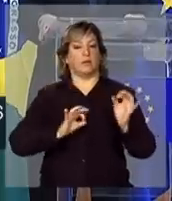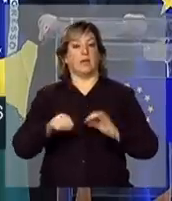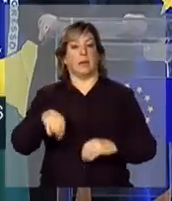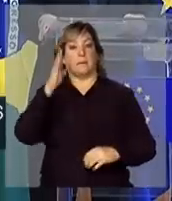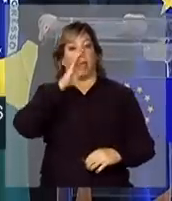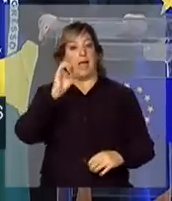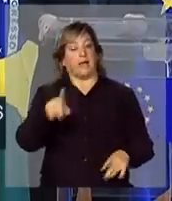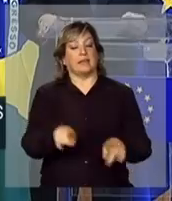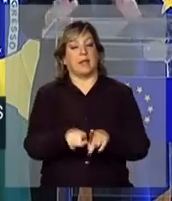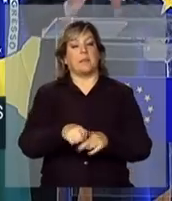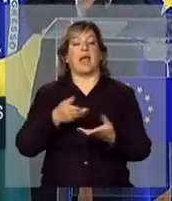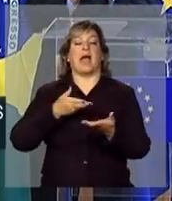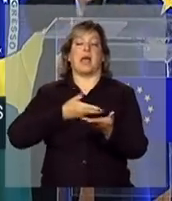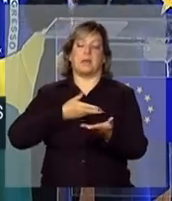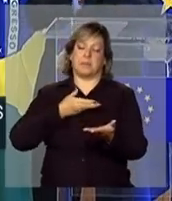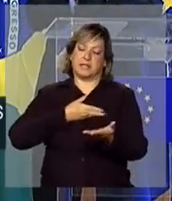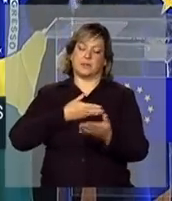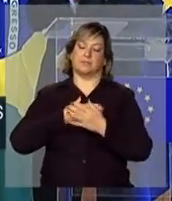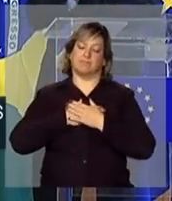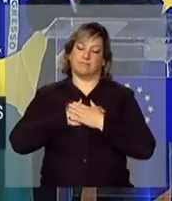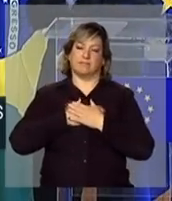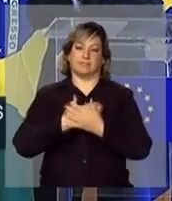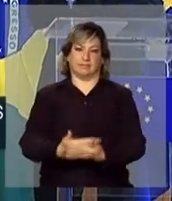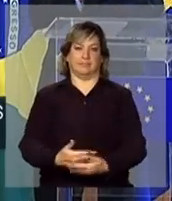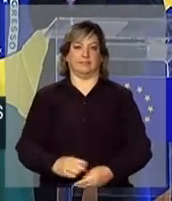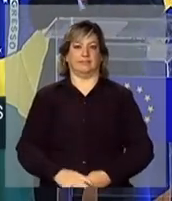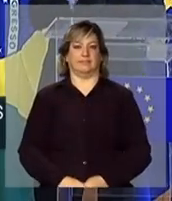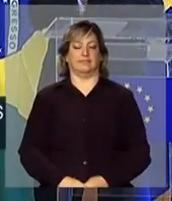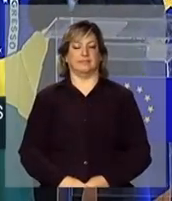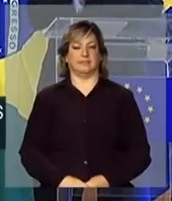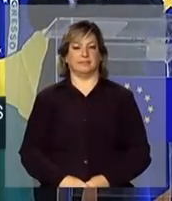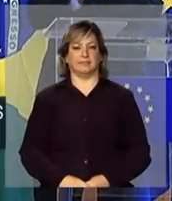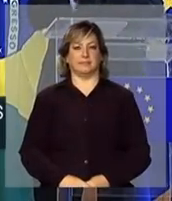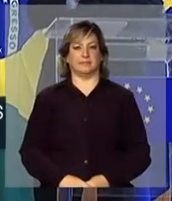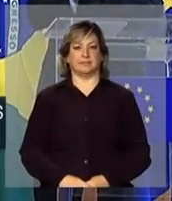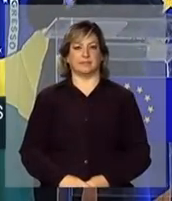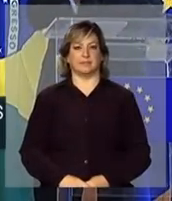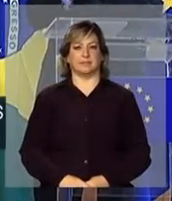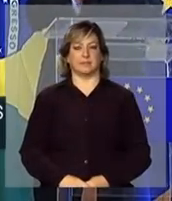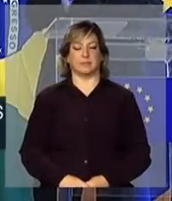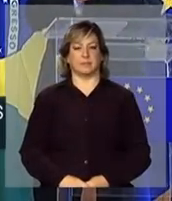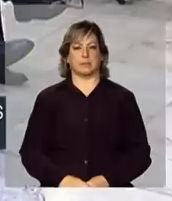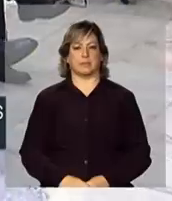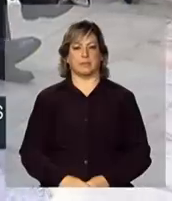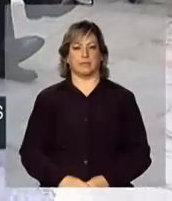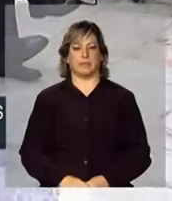é também um amigo, não só um parceiro estratégico.